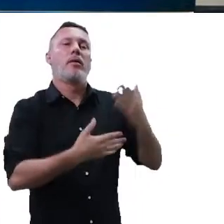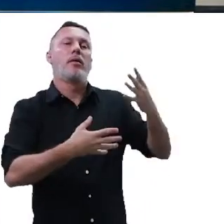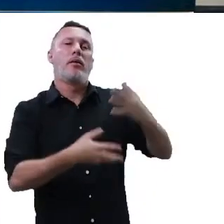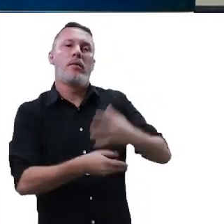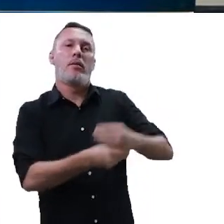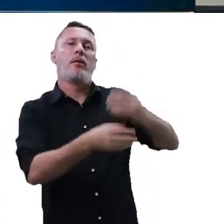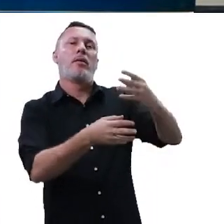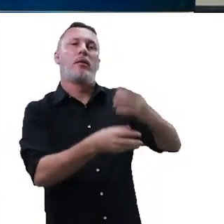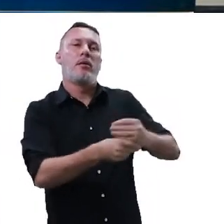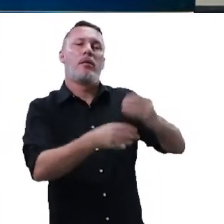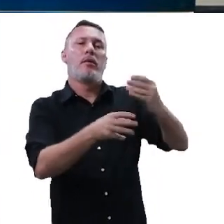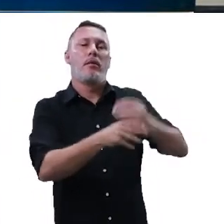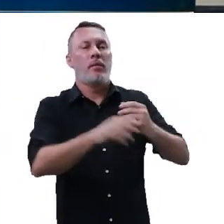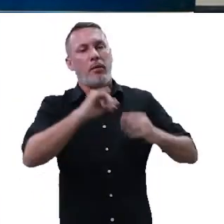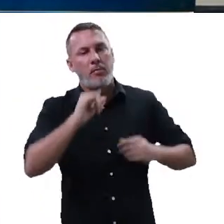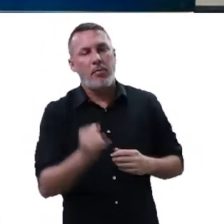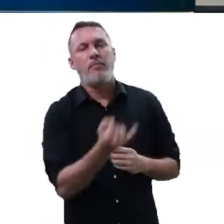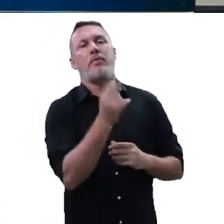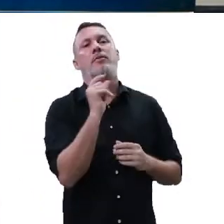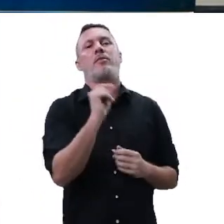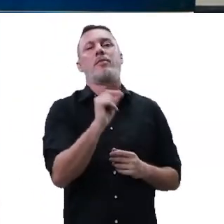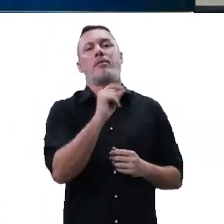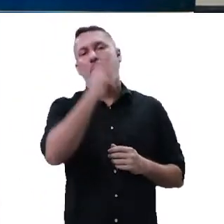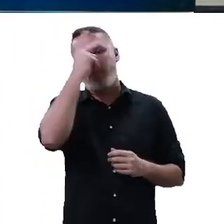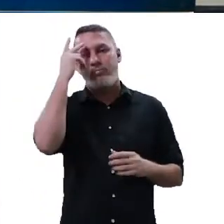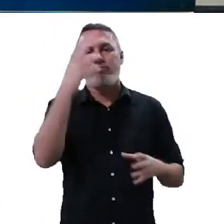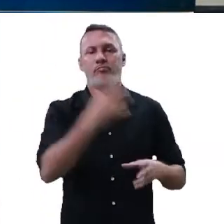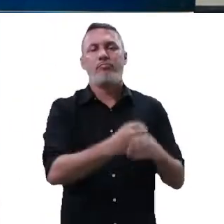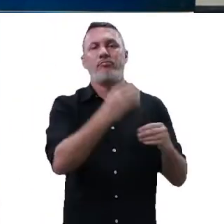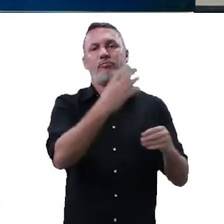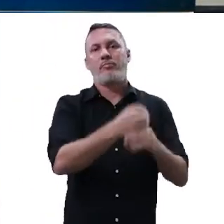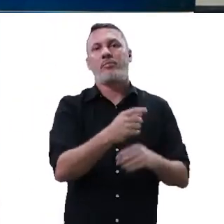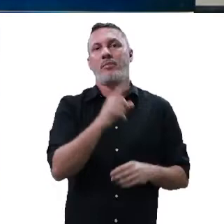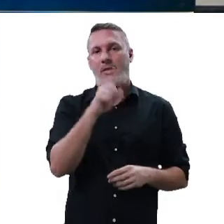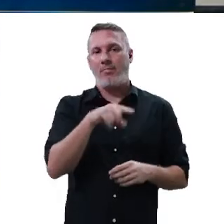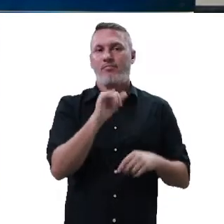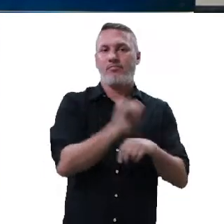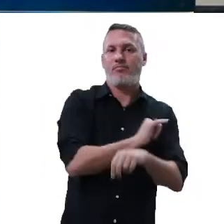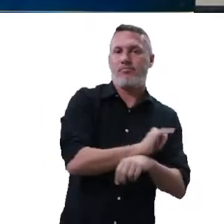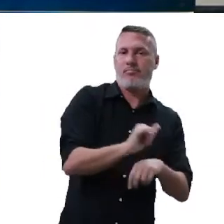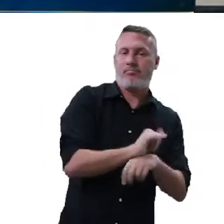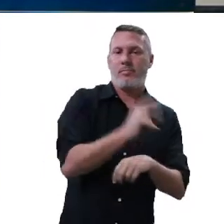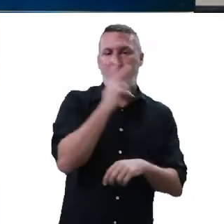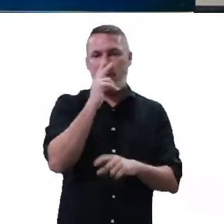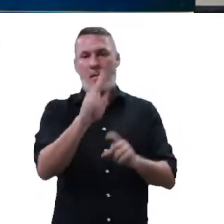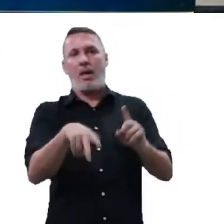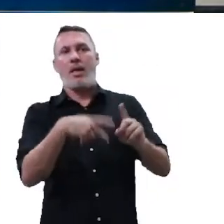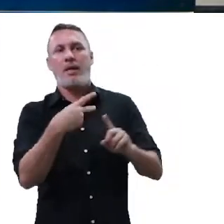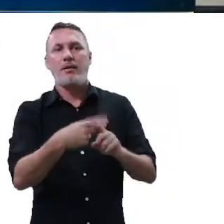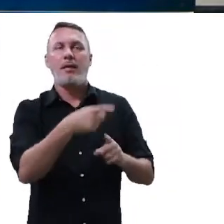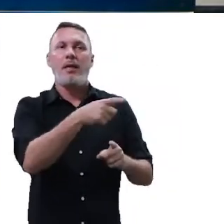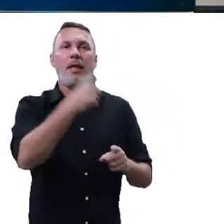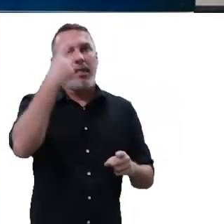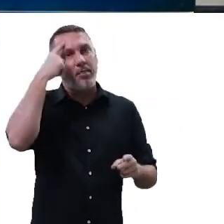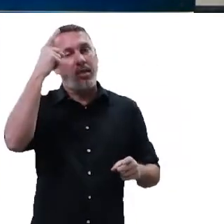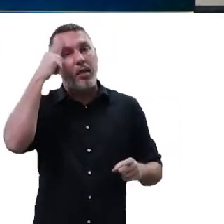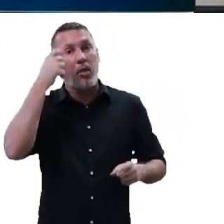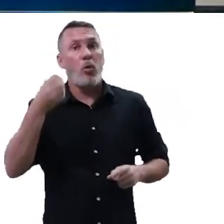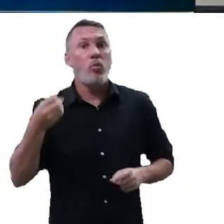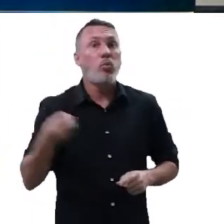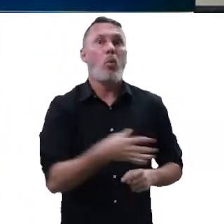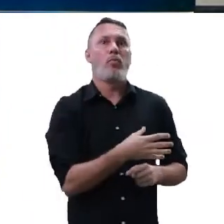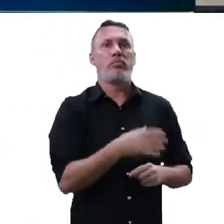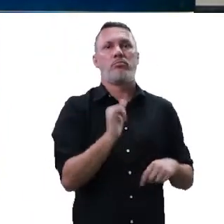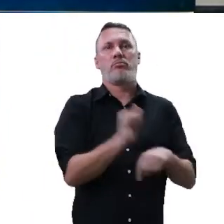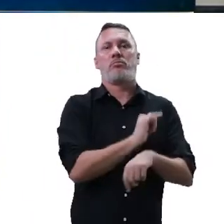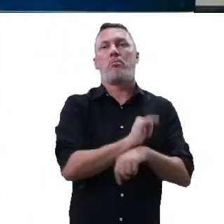a construir junto com aquela pessoa as ideias. Por isso, maiêutica significa parto, parir as